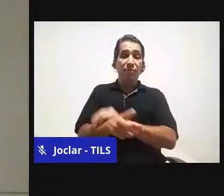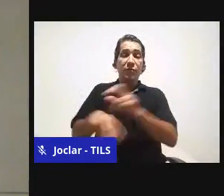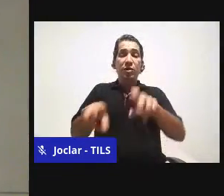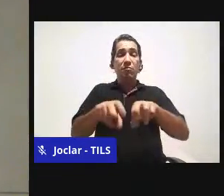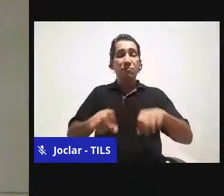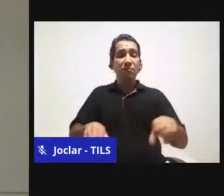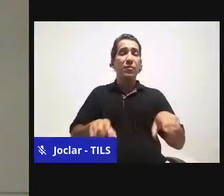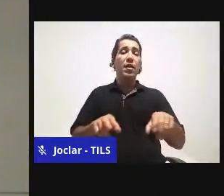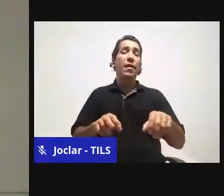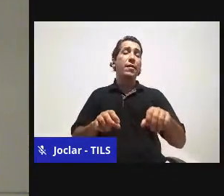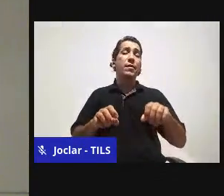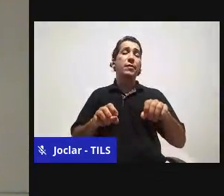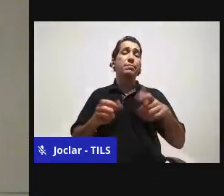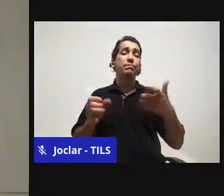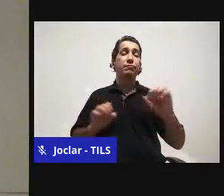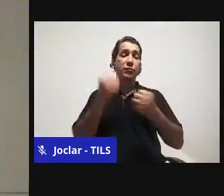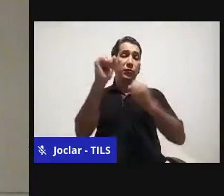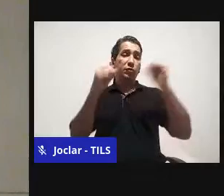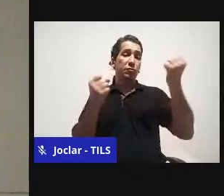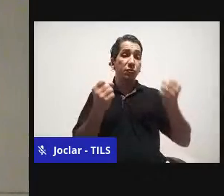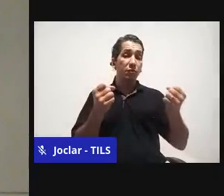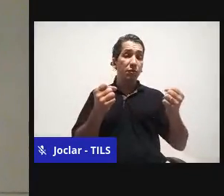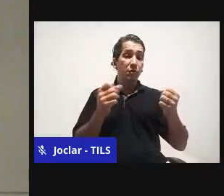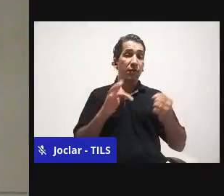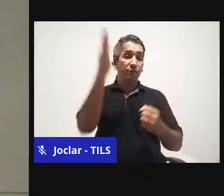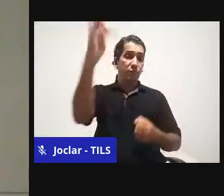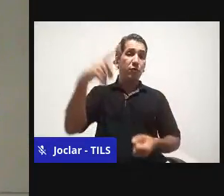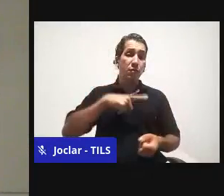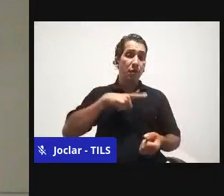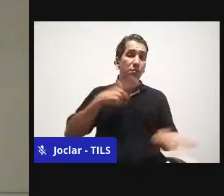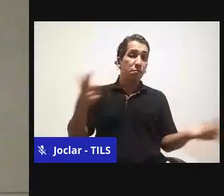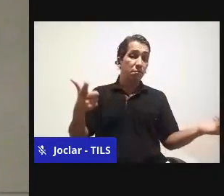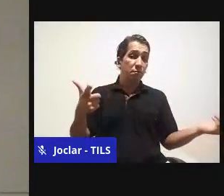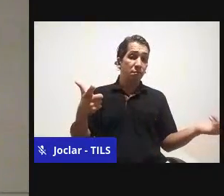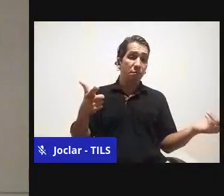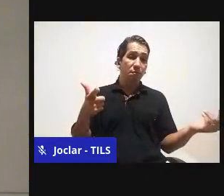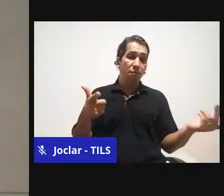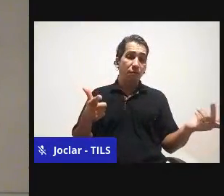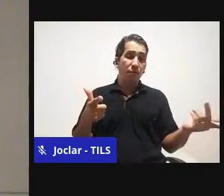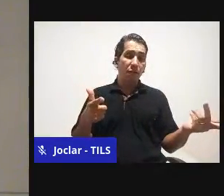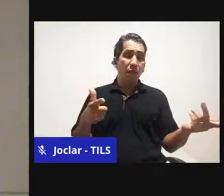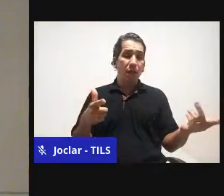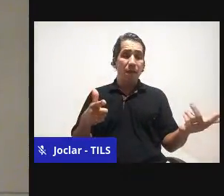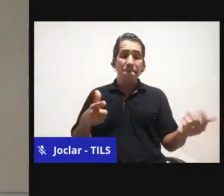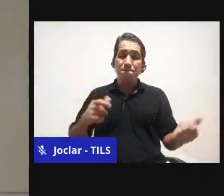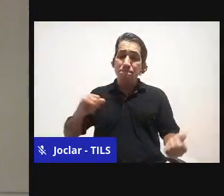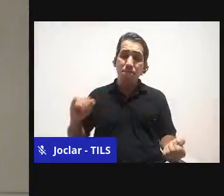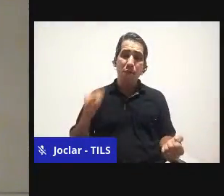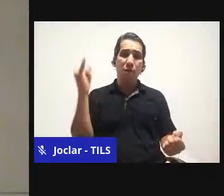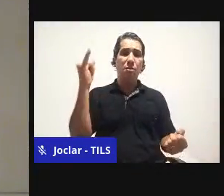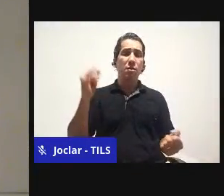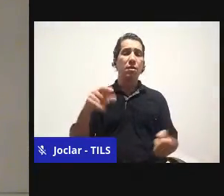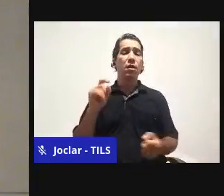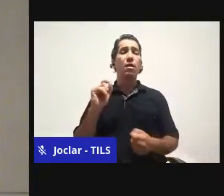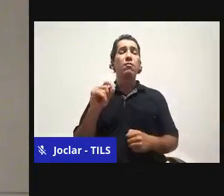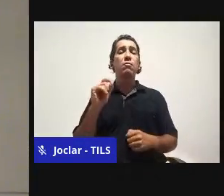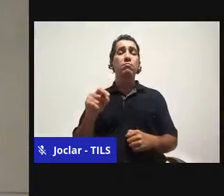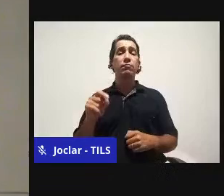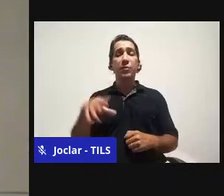é importante que a gente considere uma coisa extremamente relevante. O que é aprendizagem profunda? É